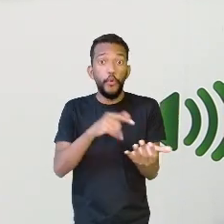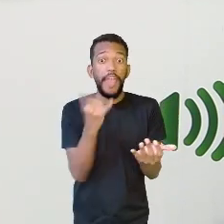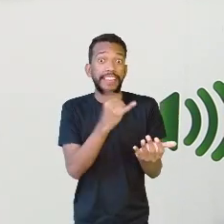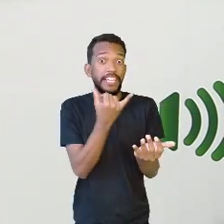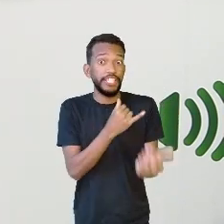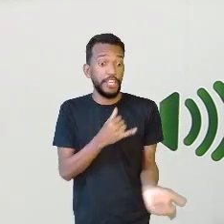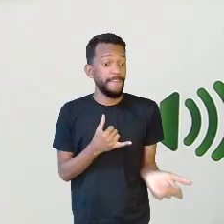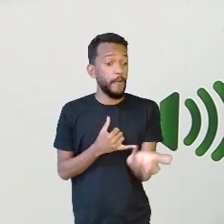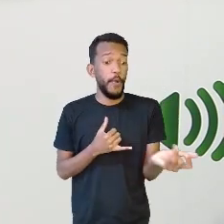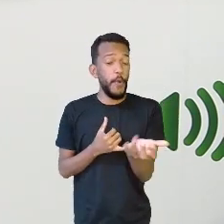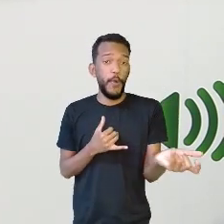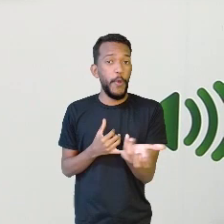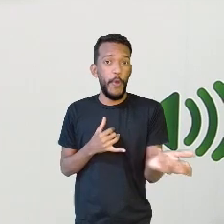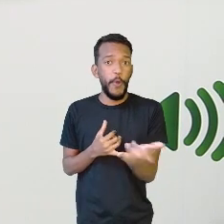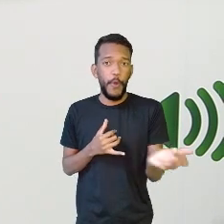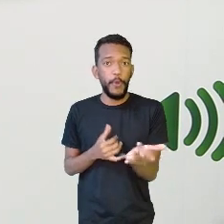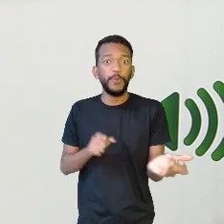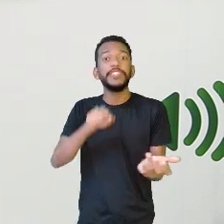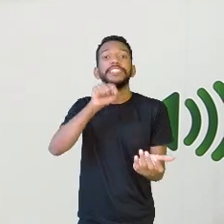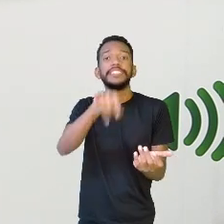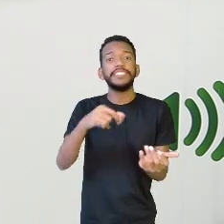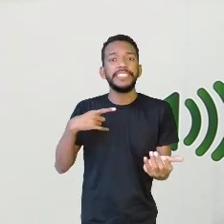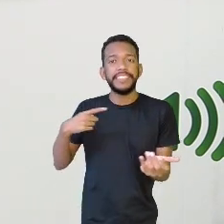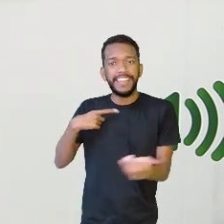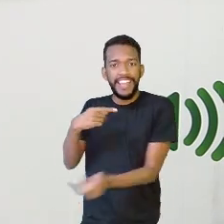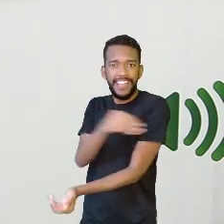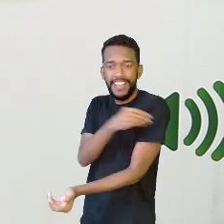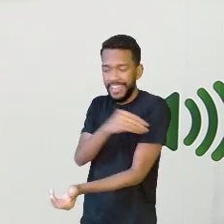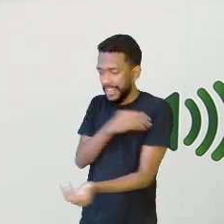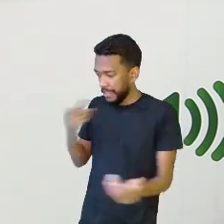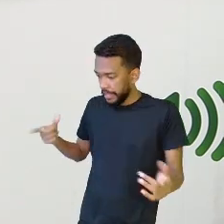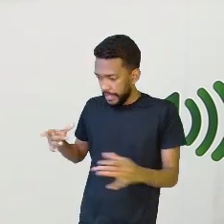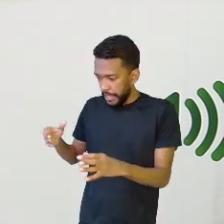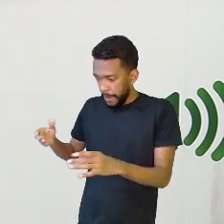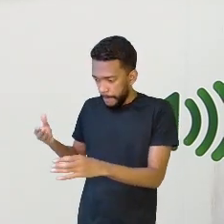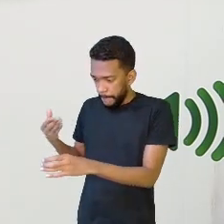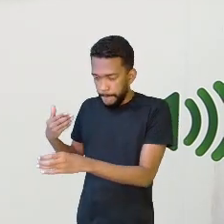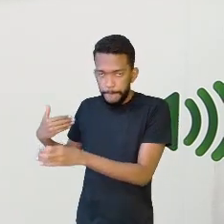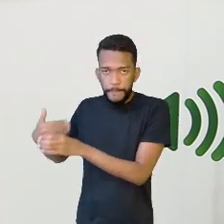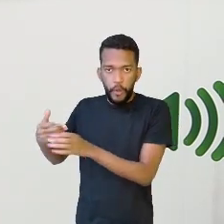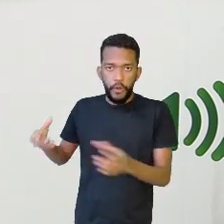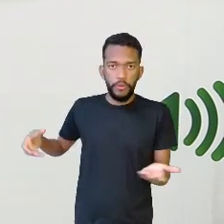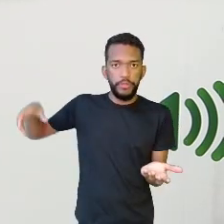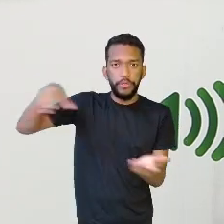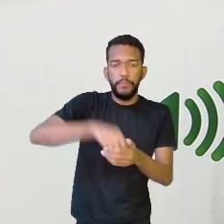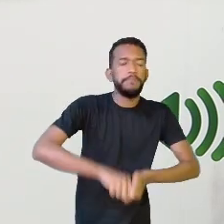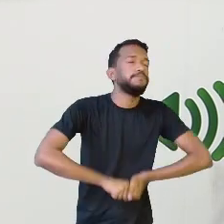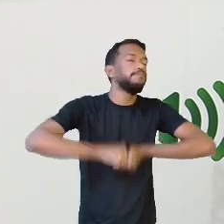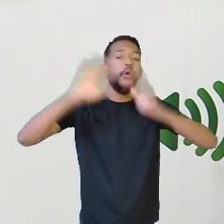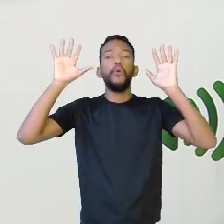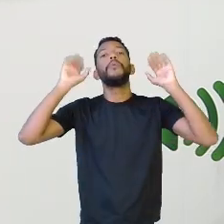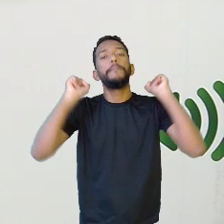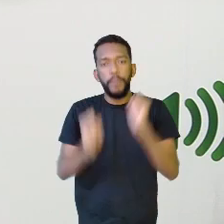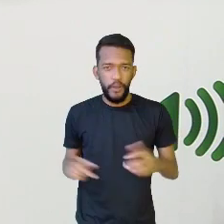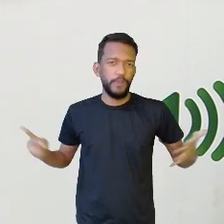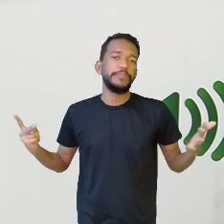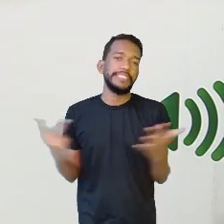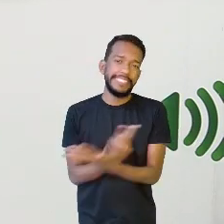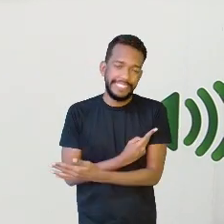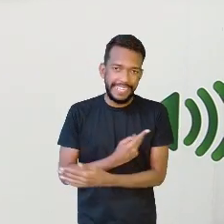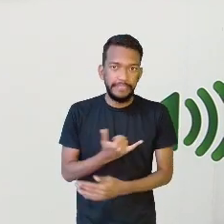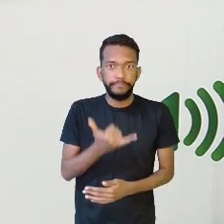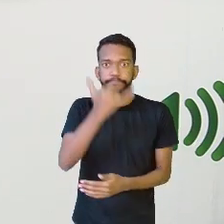fogo aceso. Se você manusear uma garrafa de álcool próximo e ele bater, aquilo ali pode explodir. Pode causar um